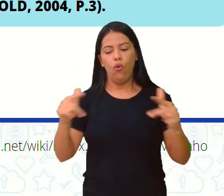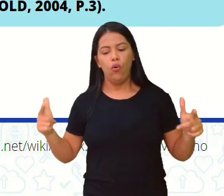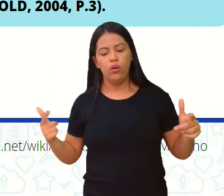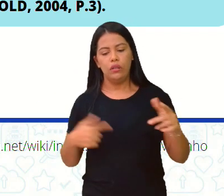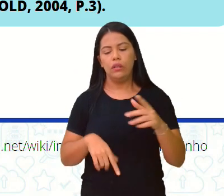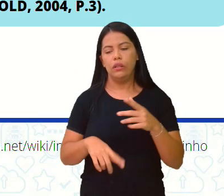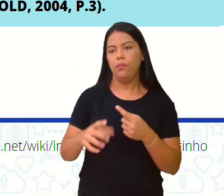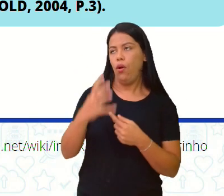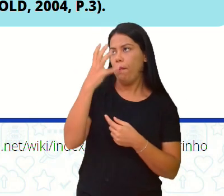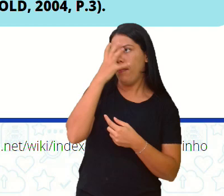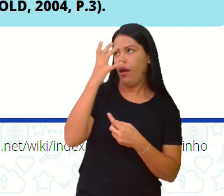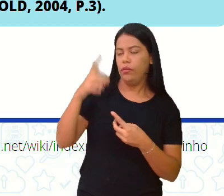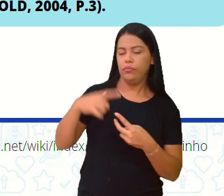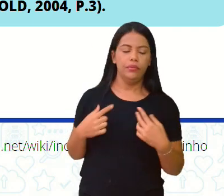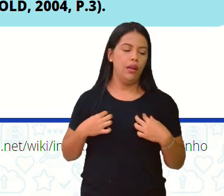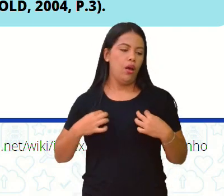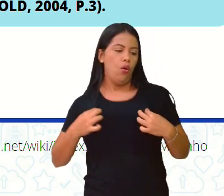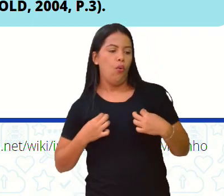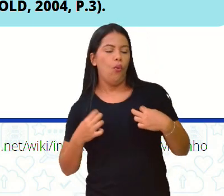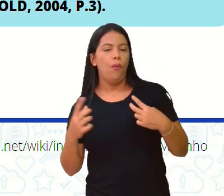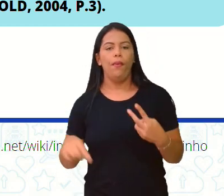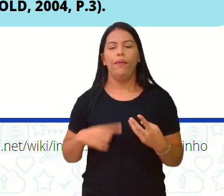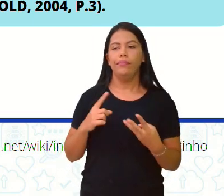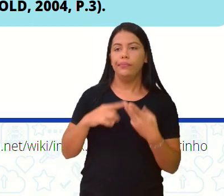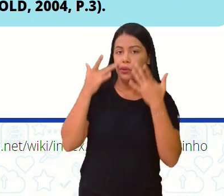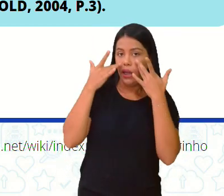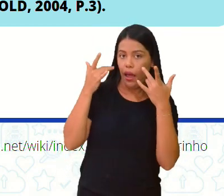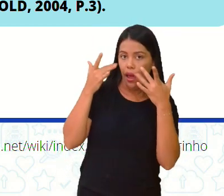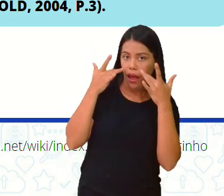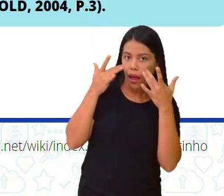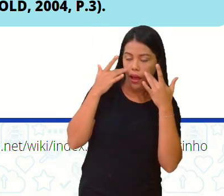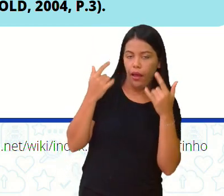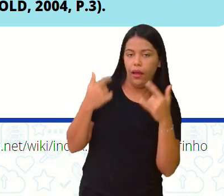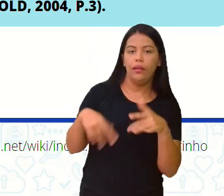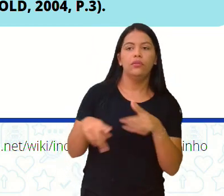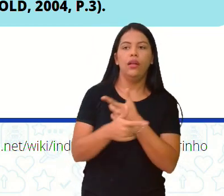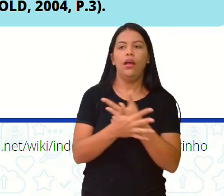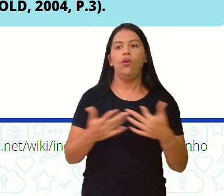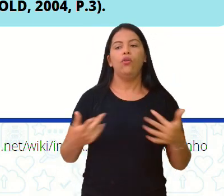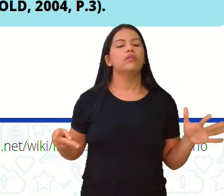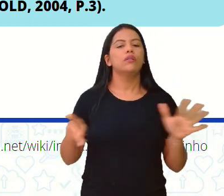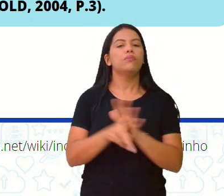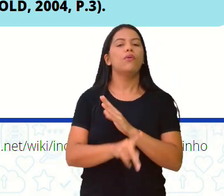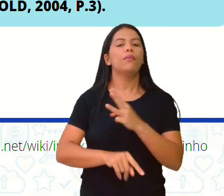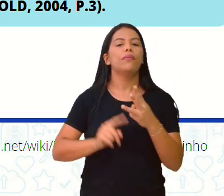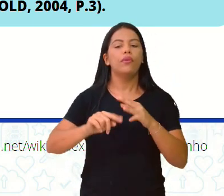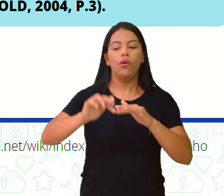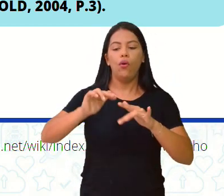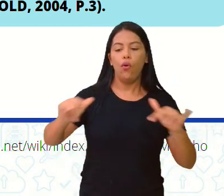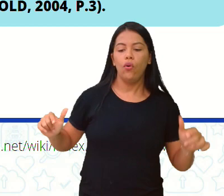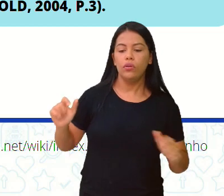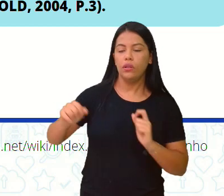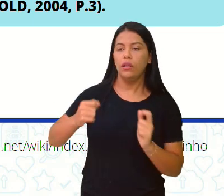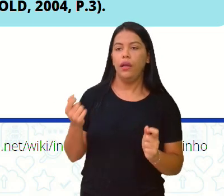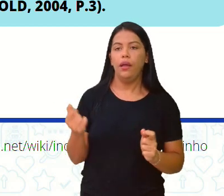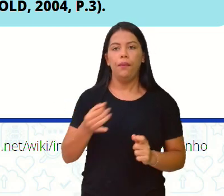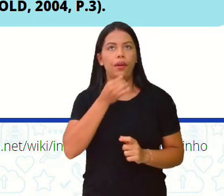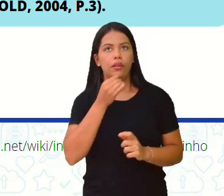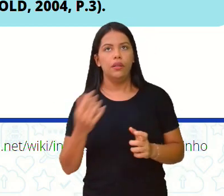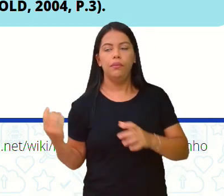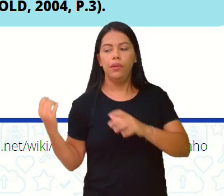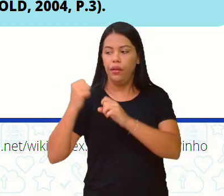as máscaras, os figurinos, acessórios de contrarregragem, né, que é justamente aquela enxada que a